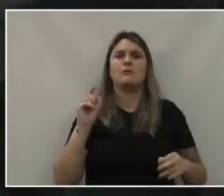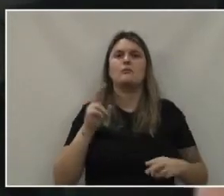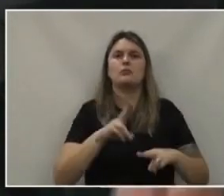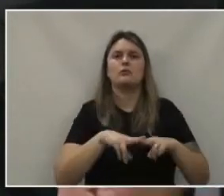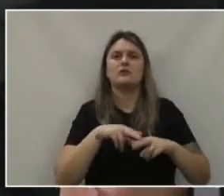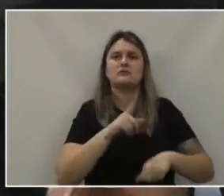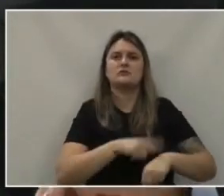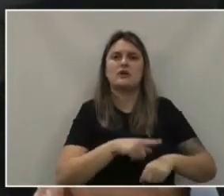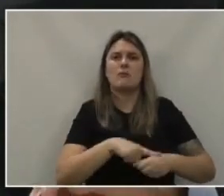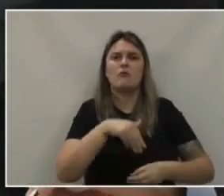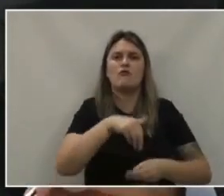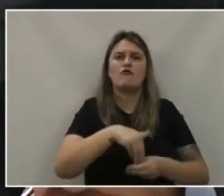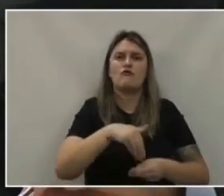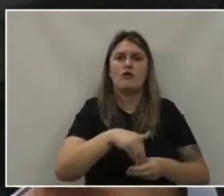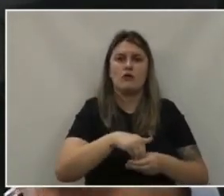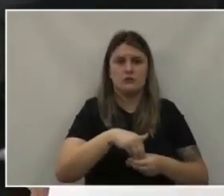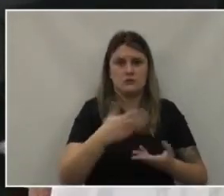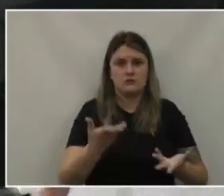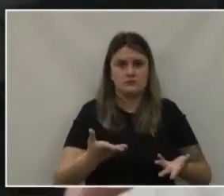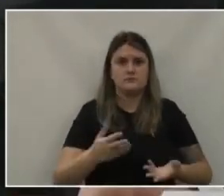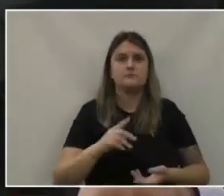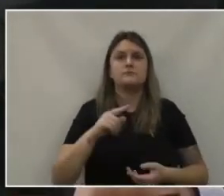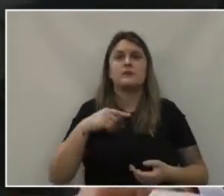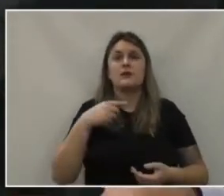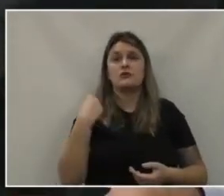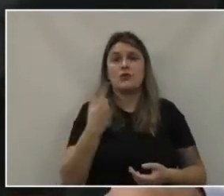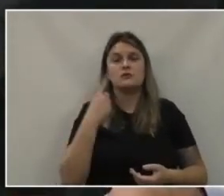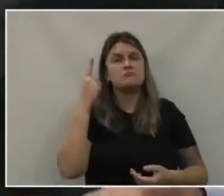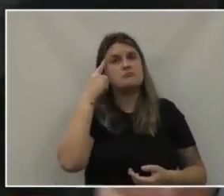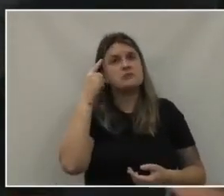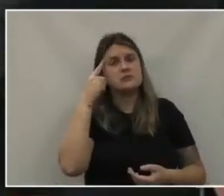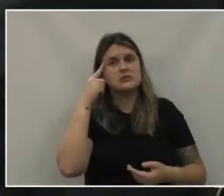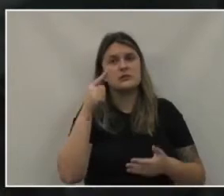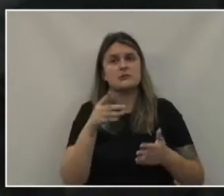questão do ano que vem. A gente